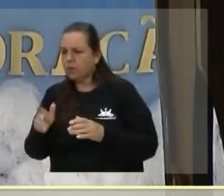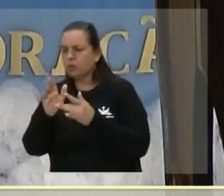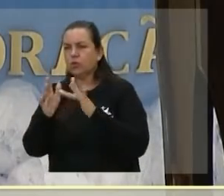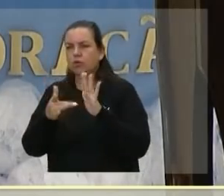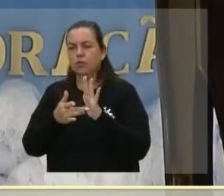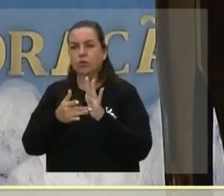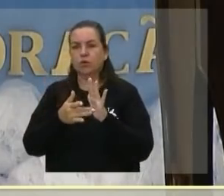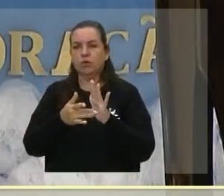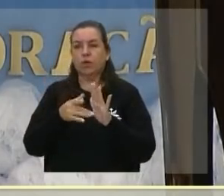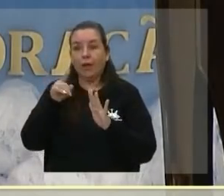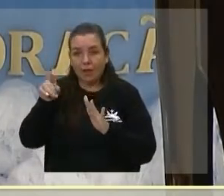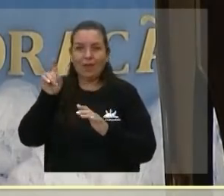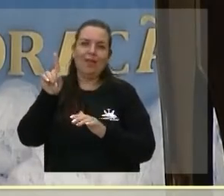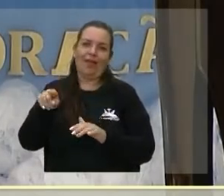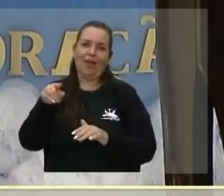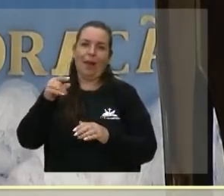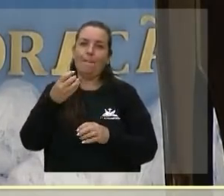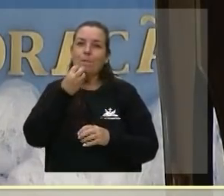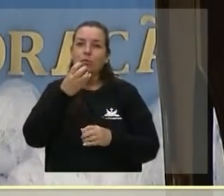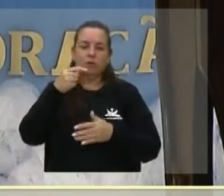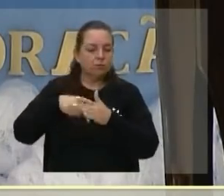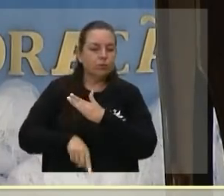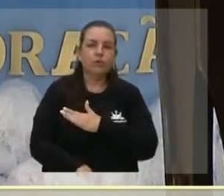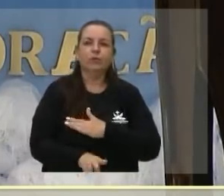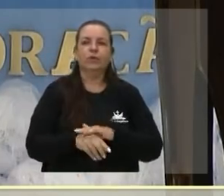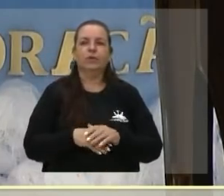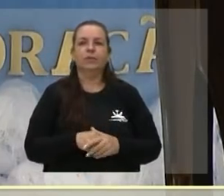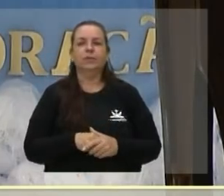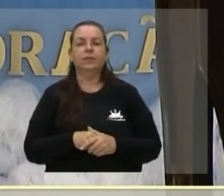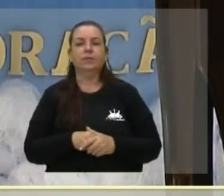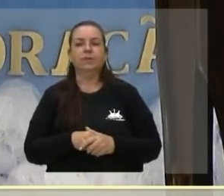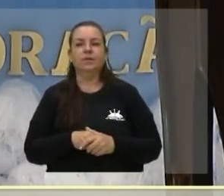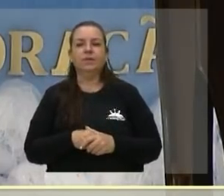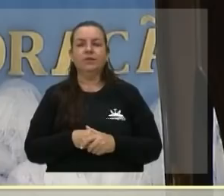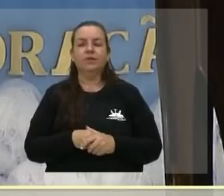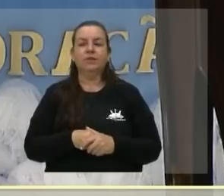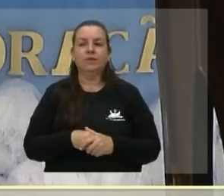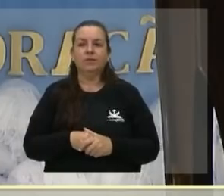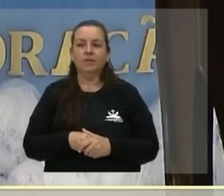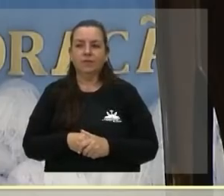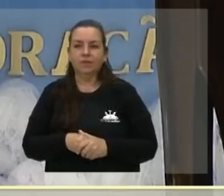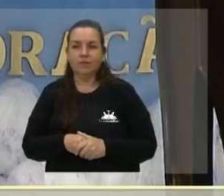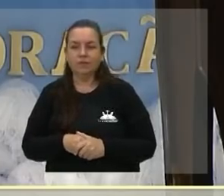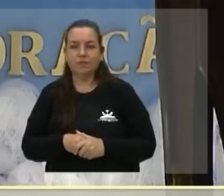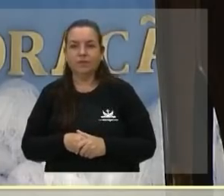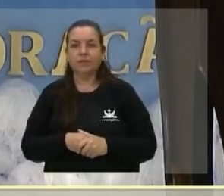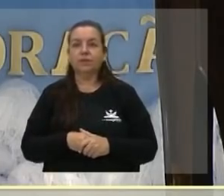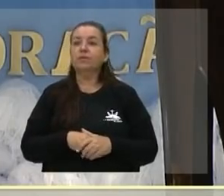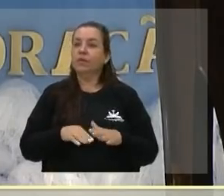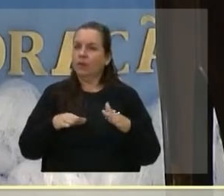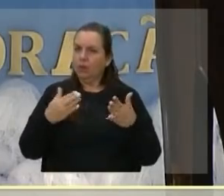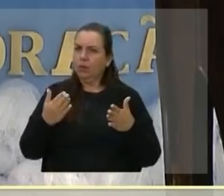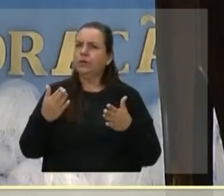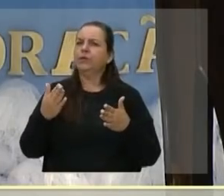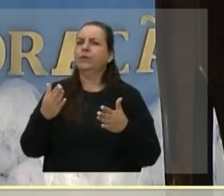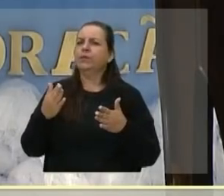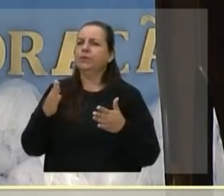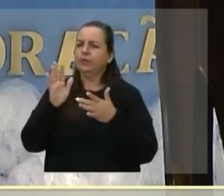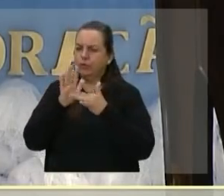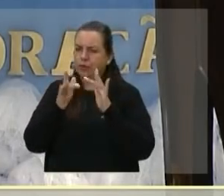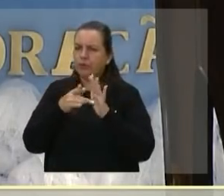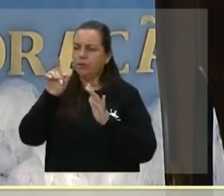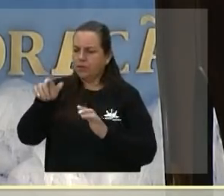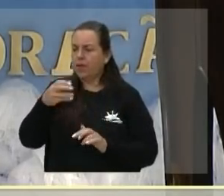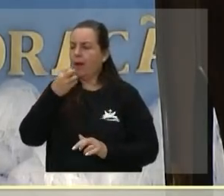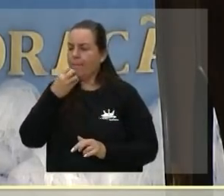jesus era benigno eu vou começar a usar a palavra bondoso mas quando você falar quando você